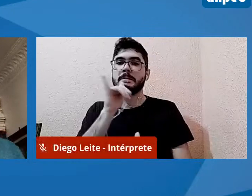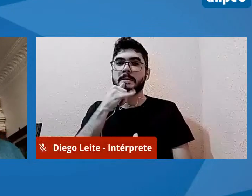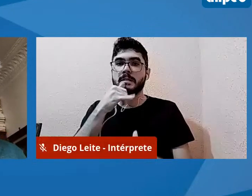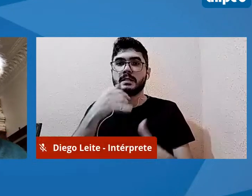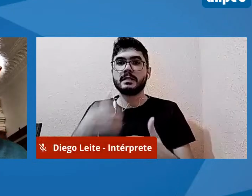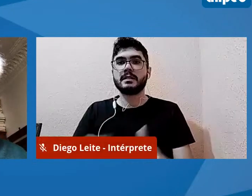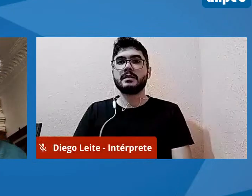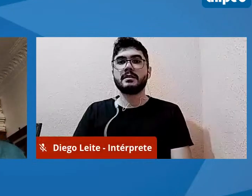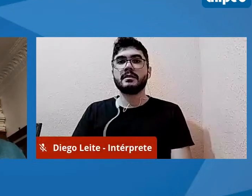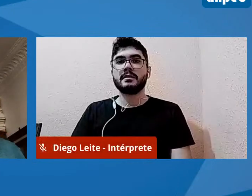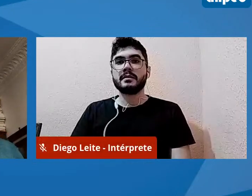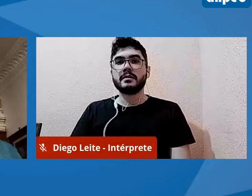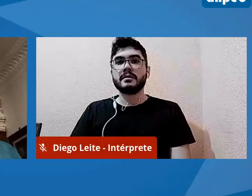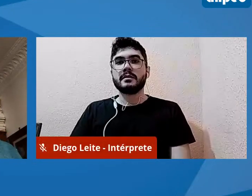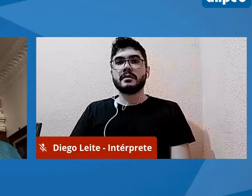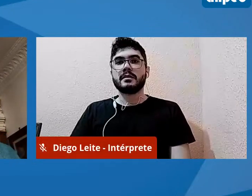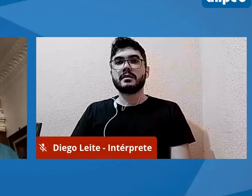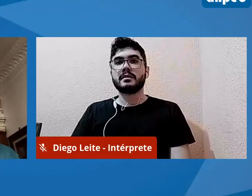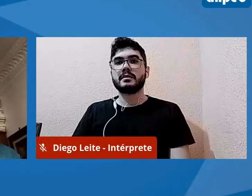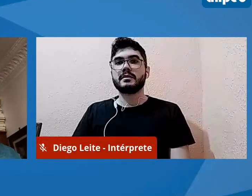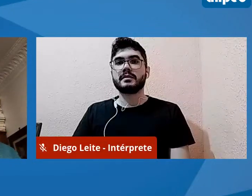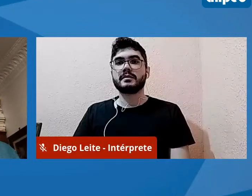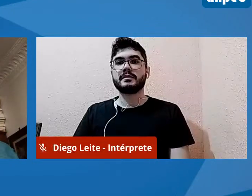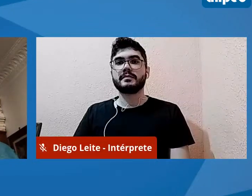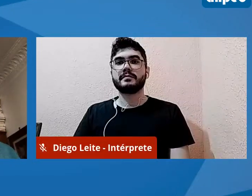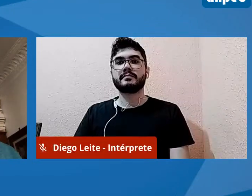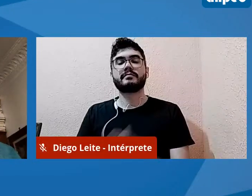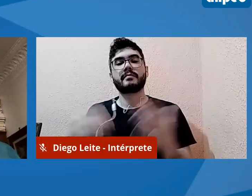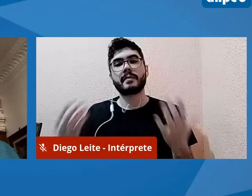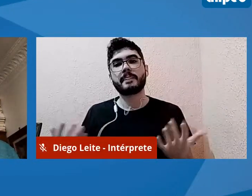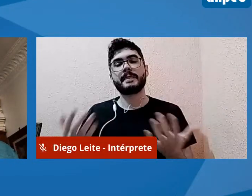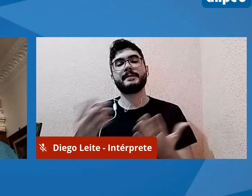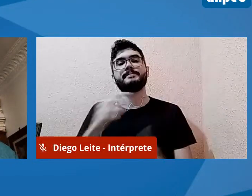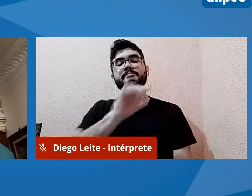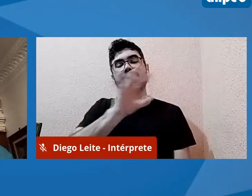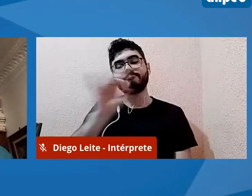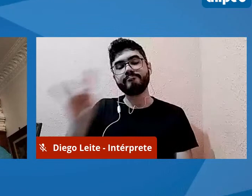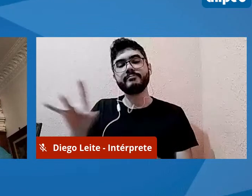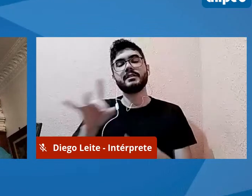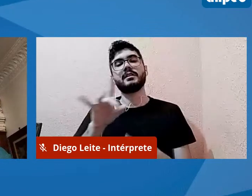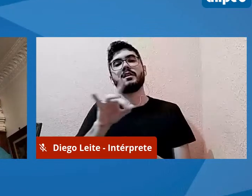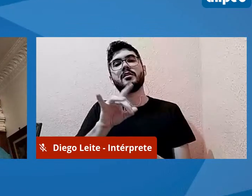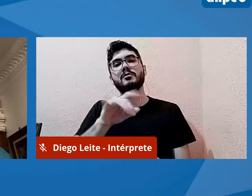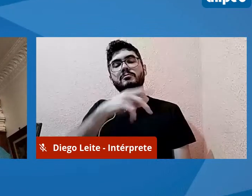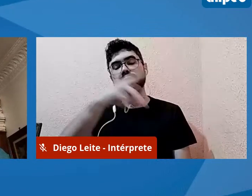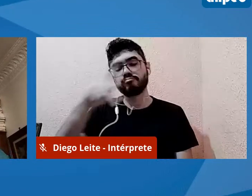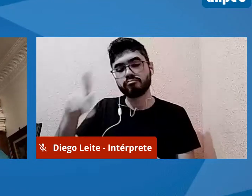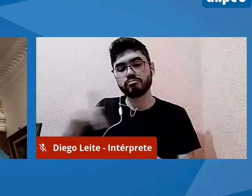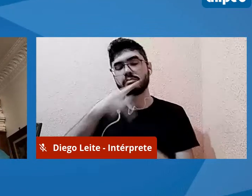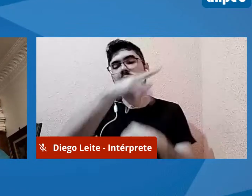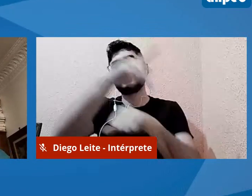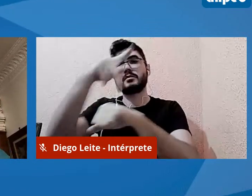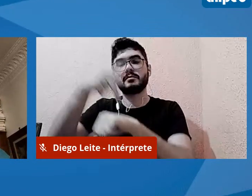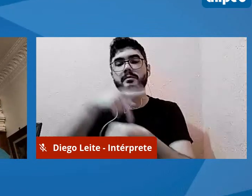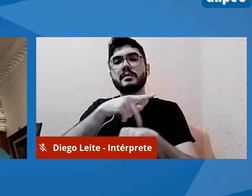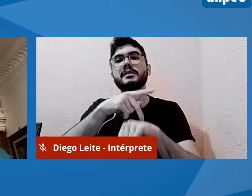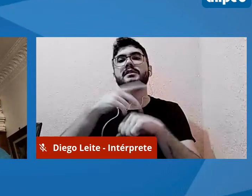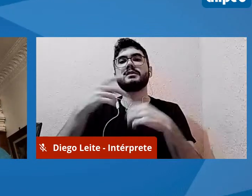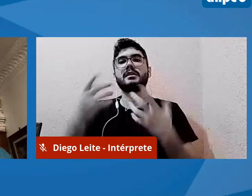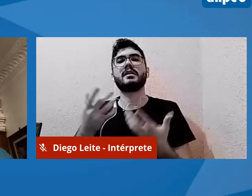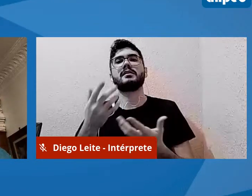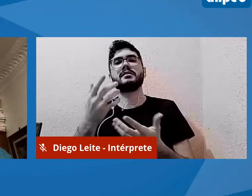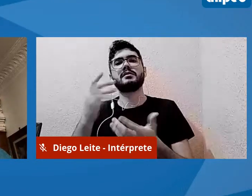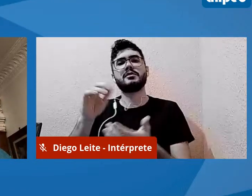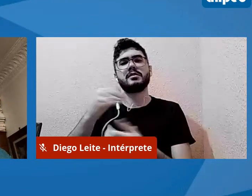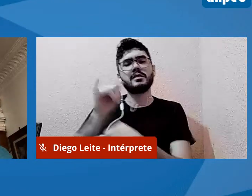o que devemos fazer? Bom, claro, cada um em seu país tem que descobrir, né, como organizar a luta, né?